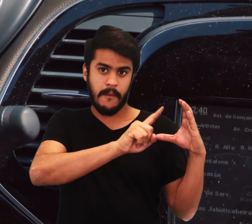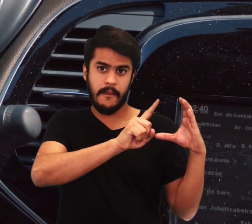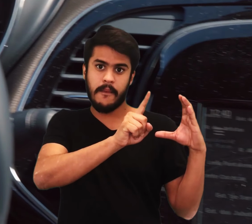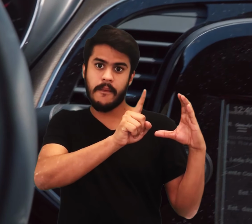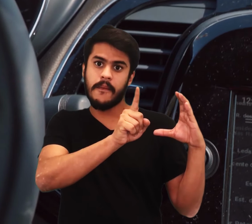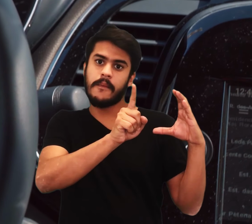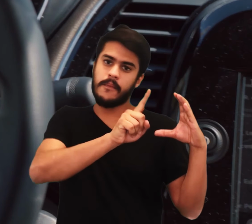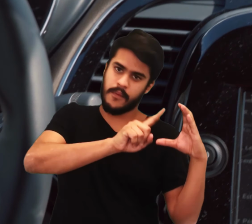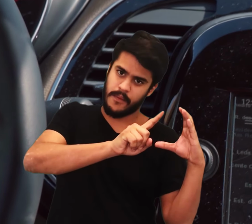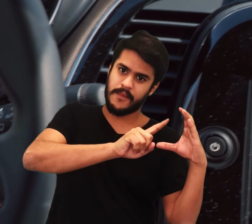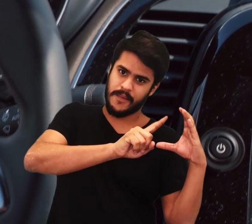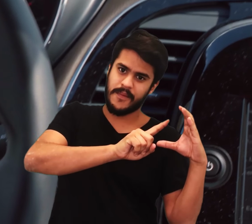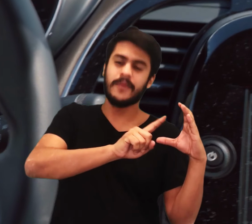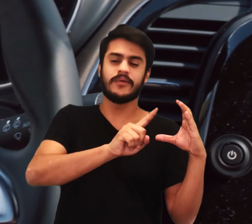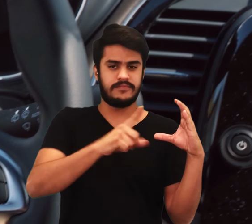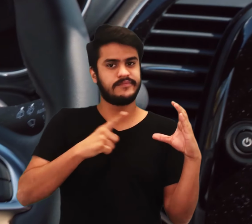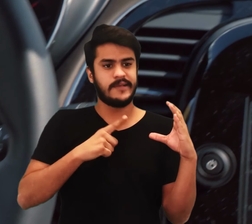5.000.